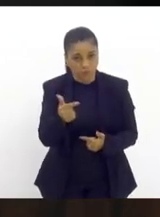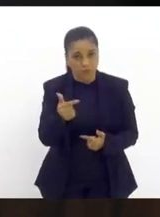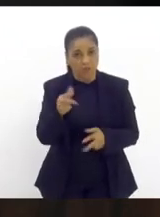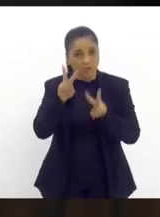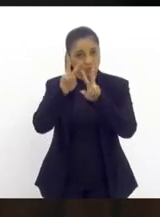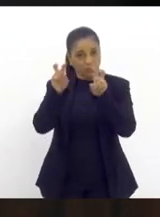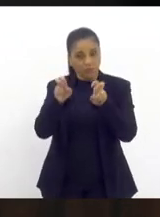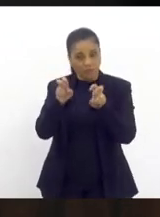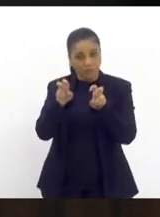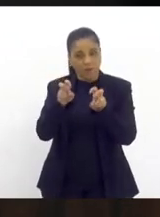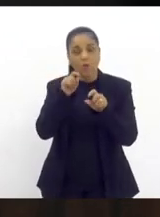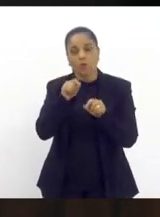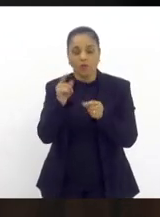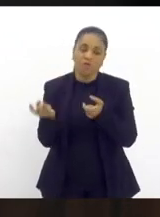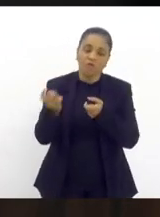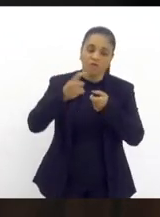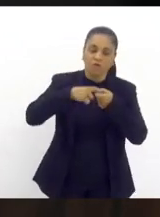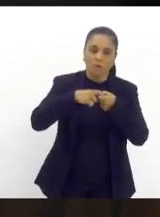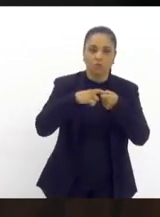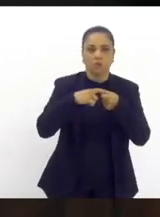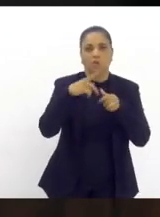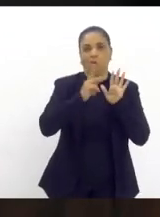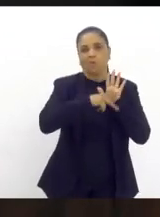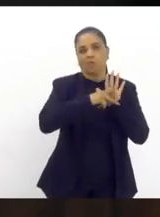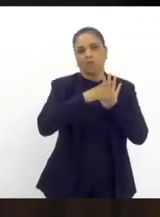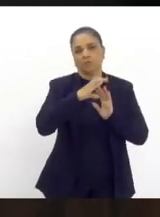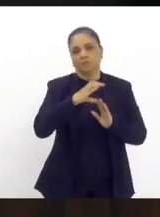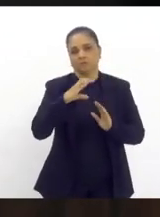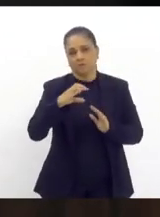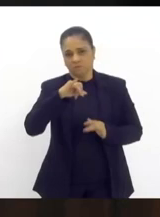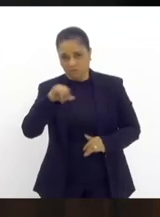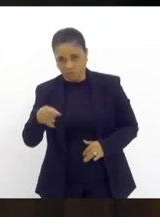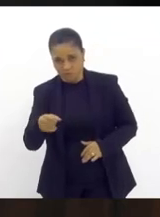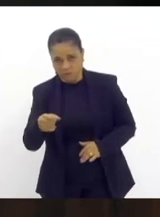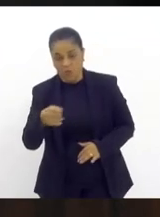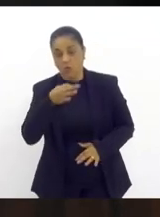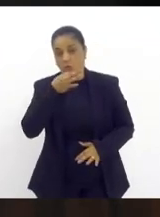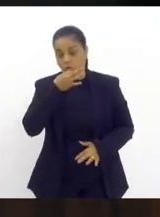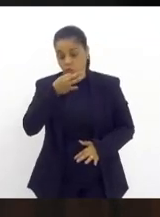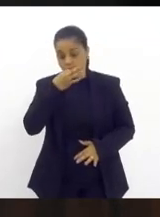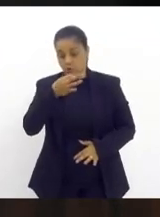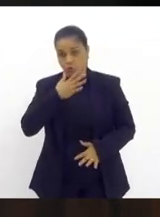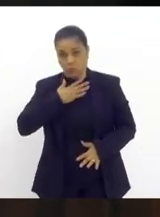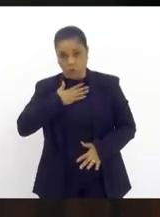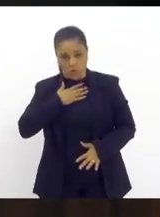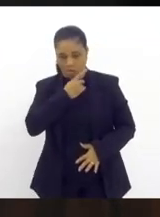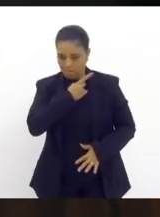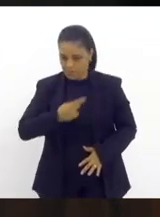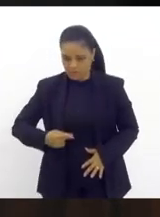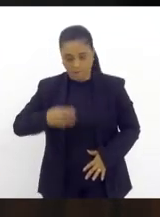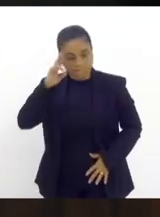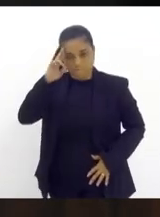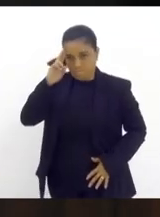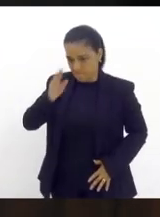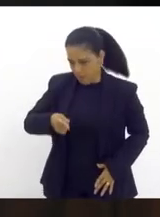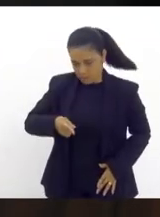remeter a ccj Eu sugiro porque a presidência não é soberana O parlamento